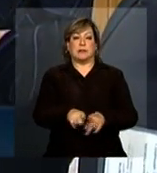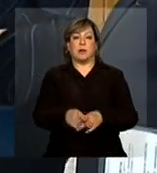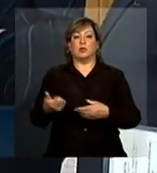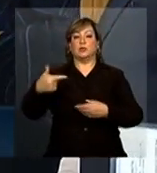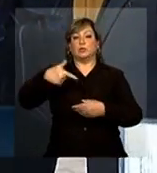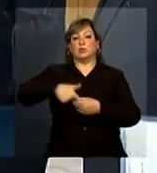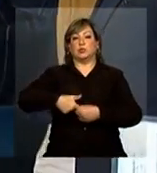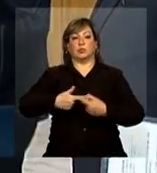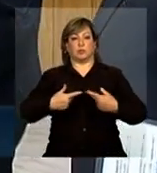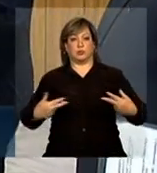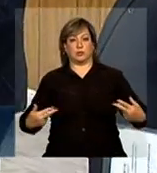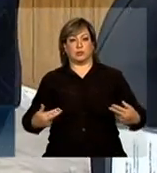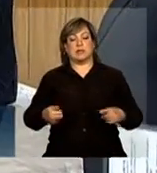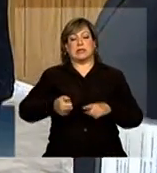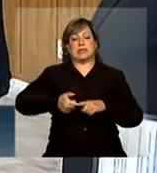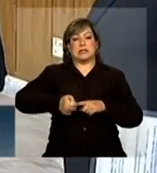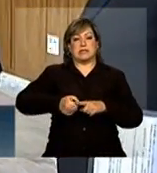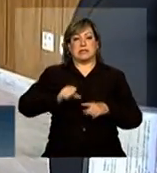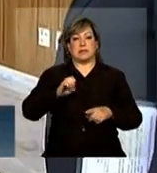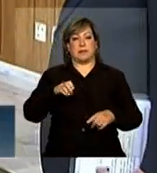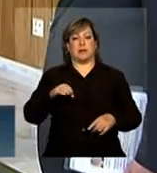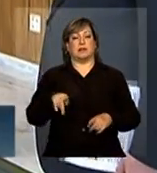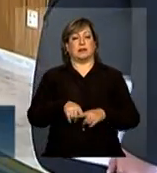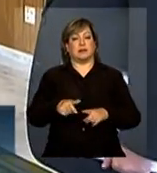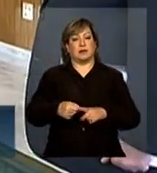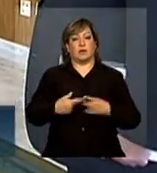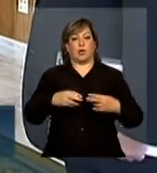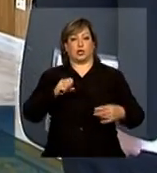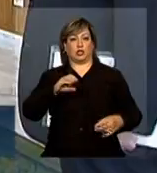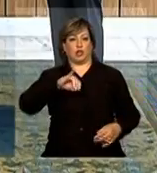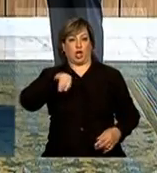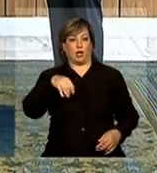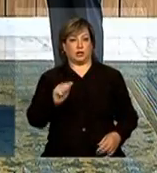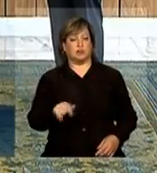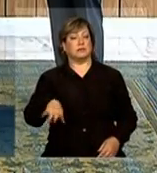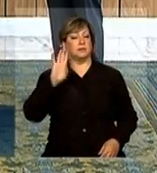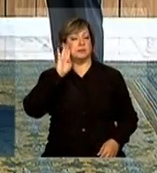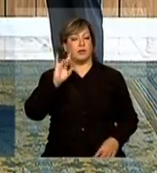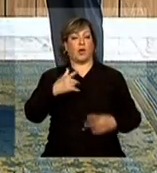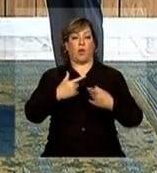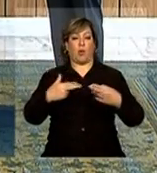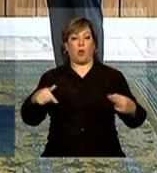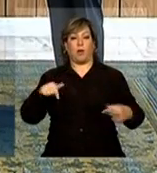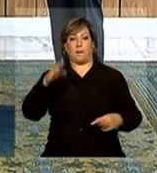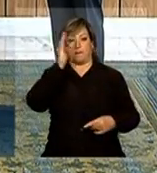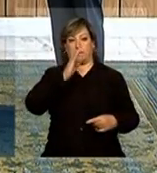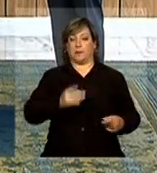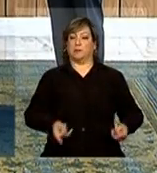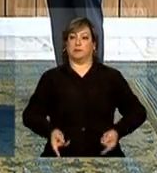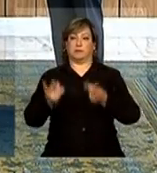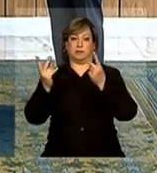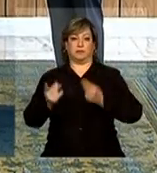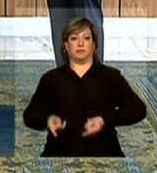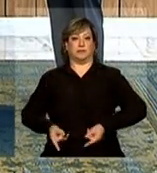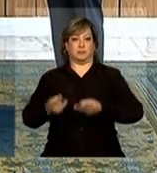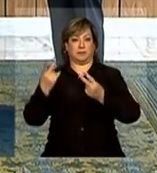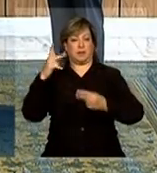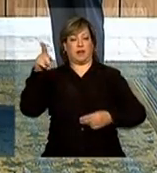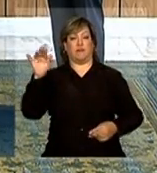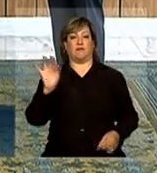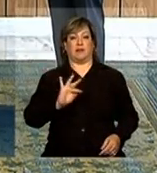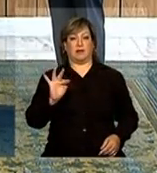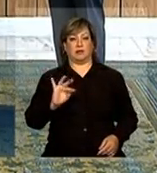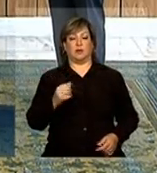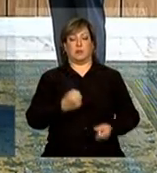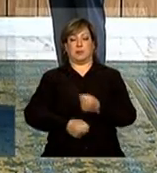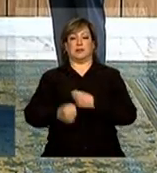combustíveis, sementes e grãos também de soja. Foram os principais produtos que o Brasil vendeu para a França